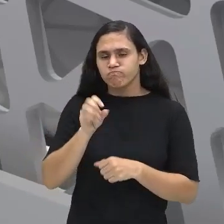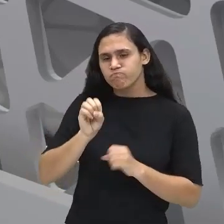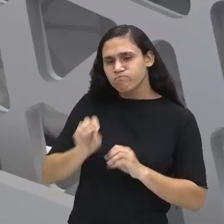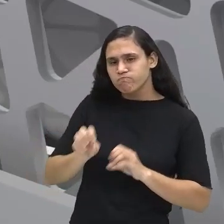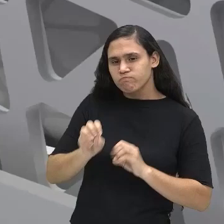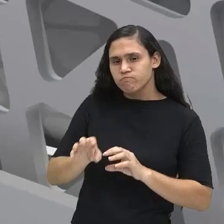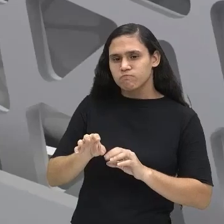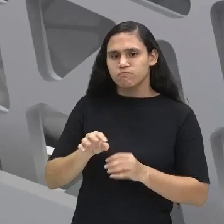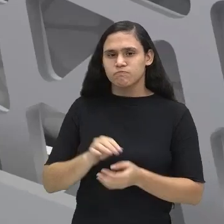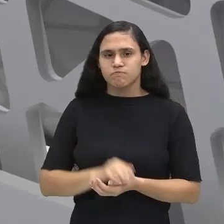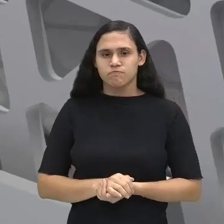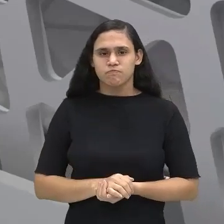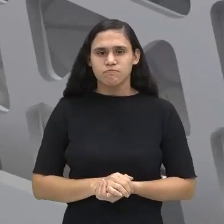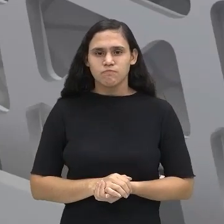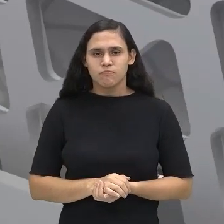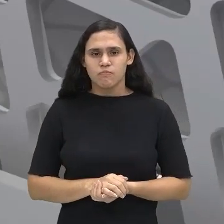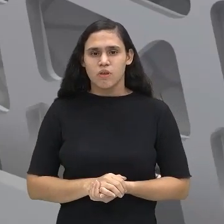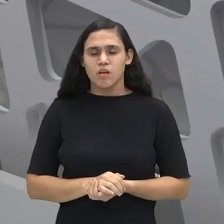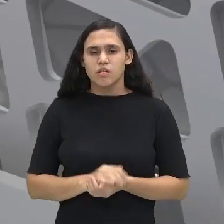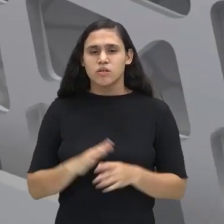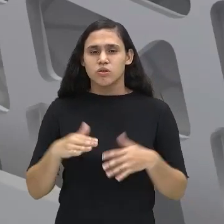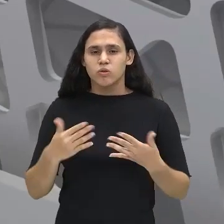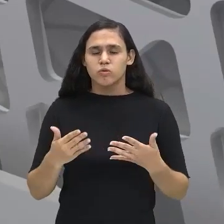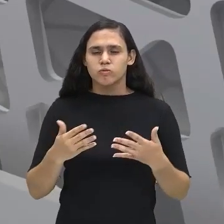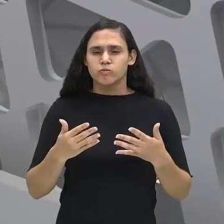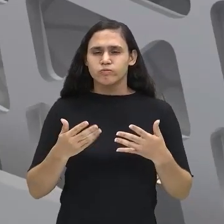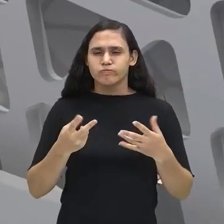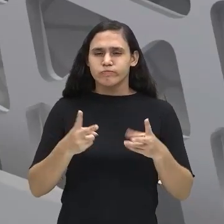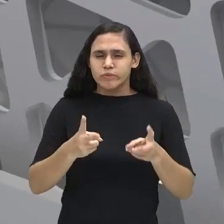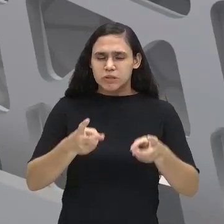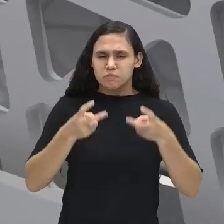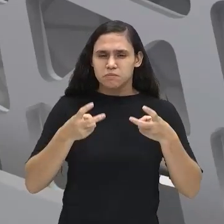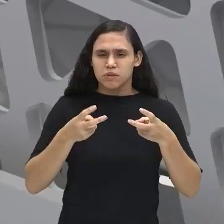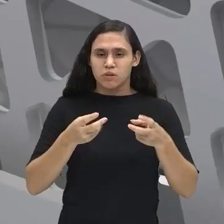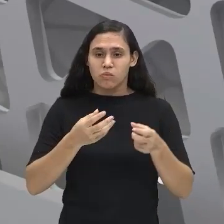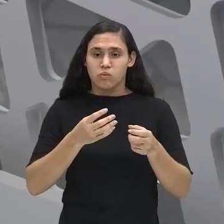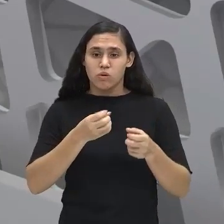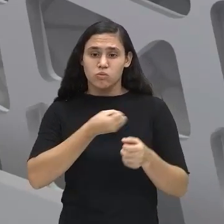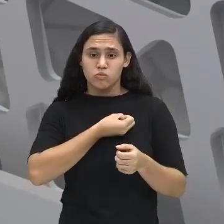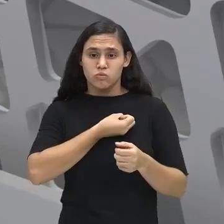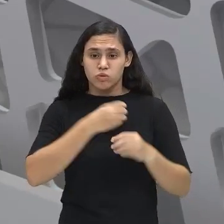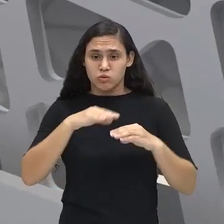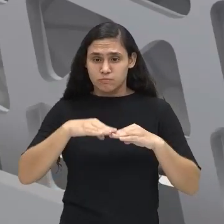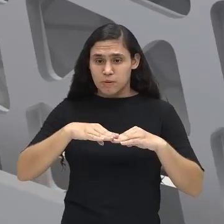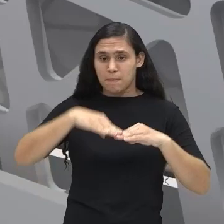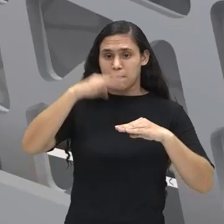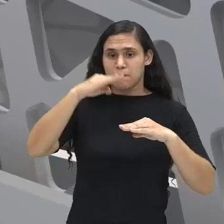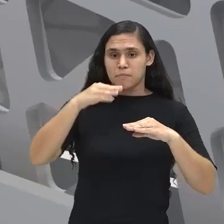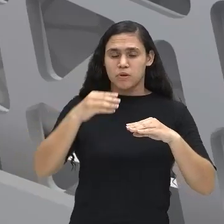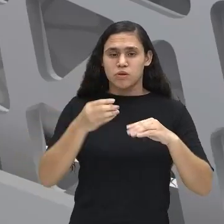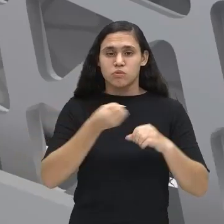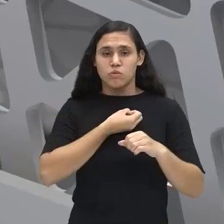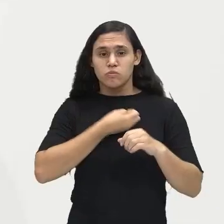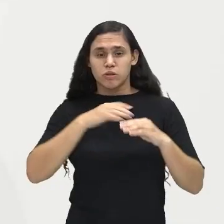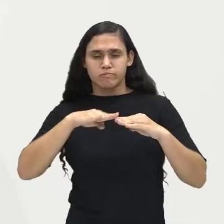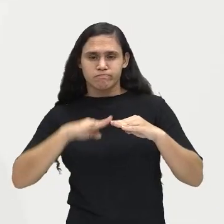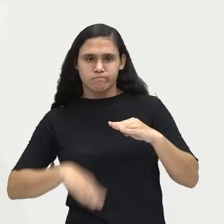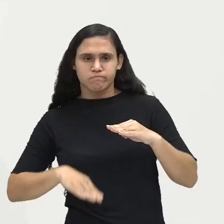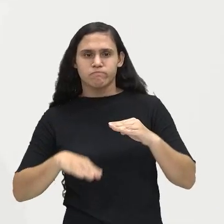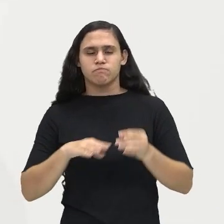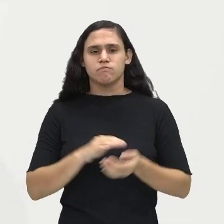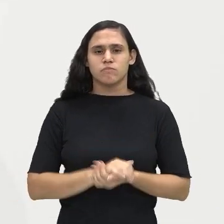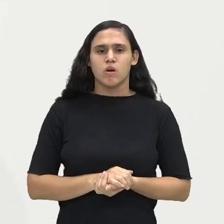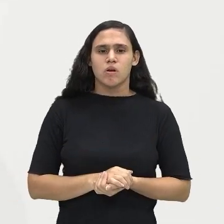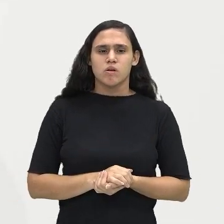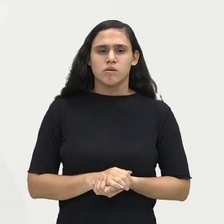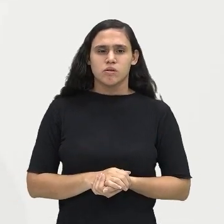com relação, na hora da gente definir aí quem é o maior número, fazendo aí a comparação, beleza? Acompanhe na nossa